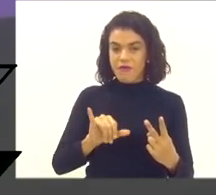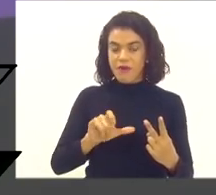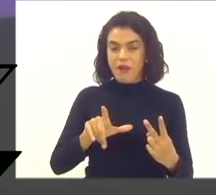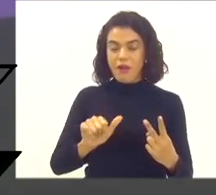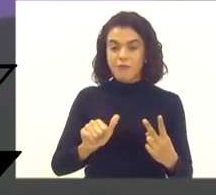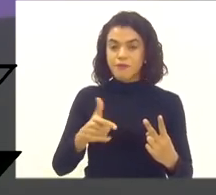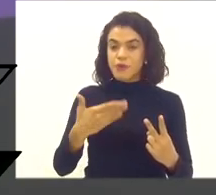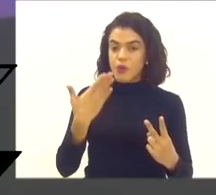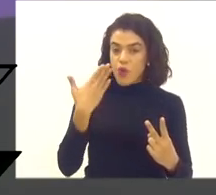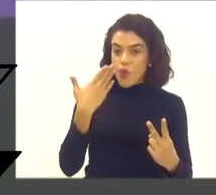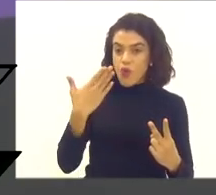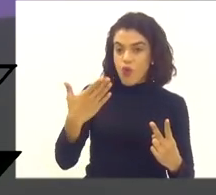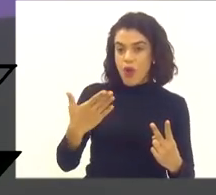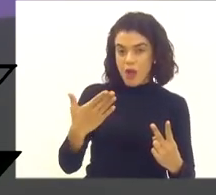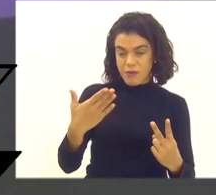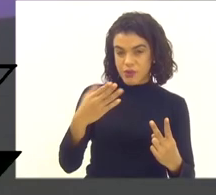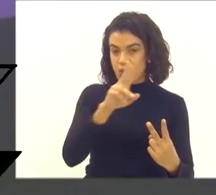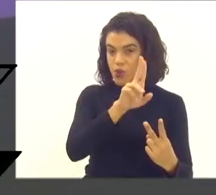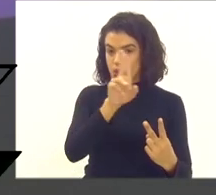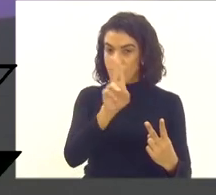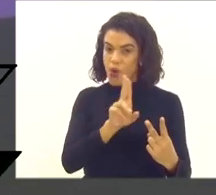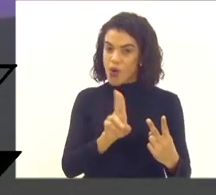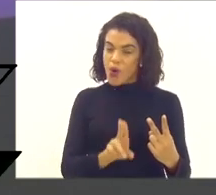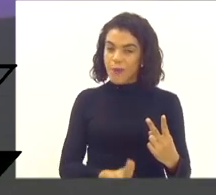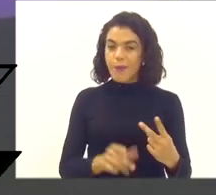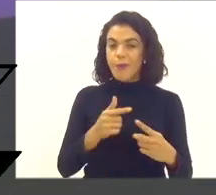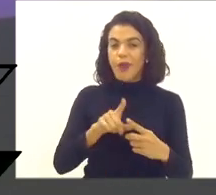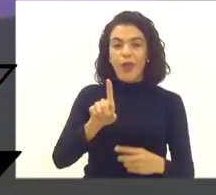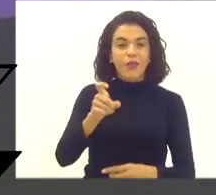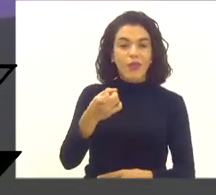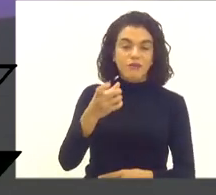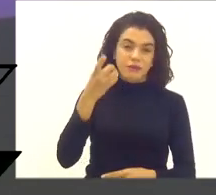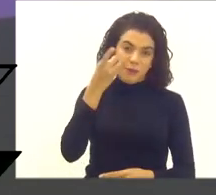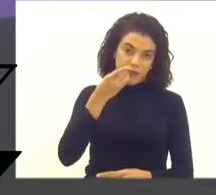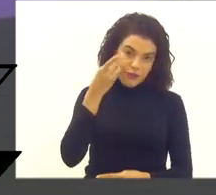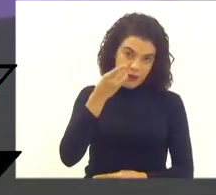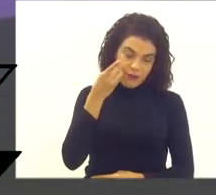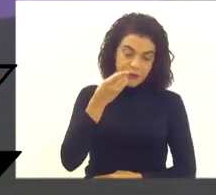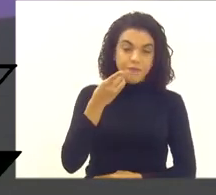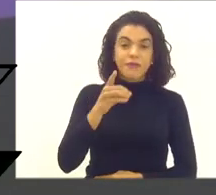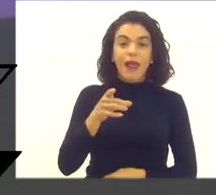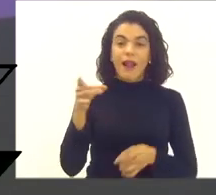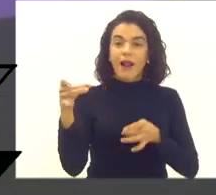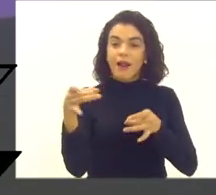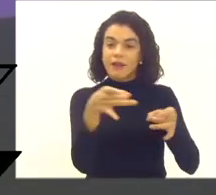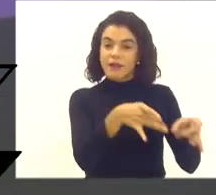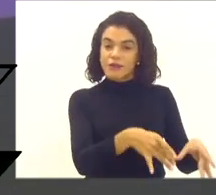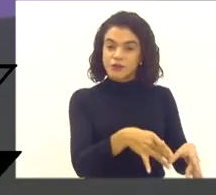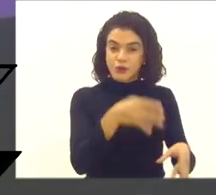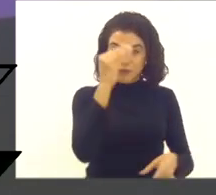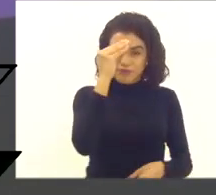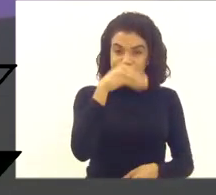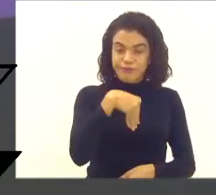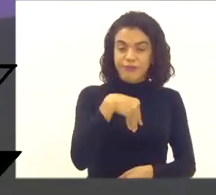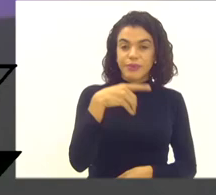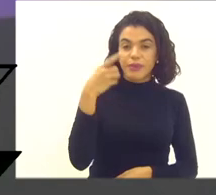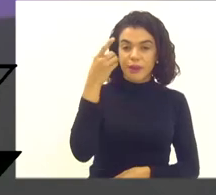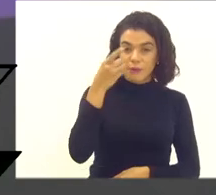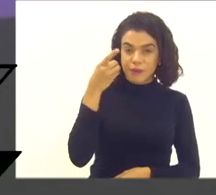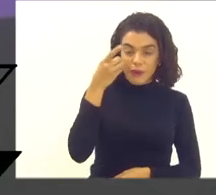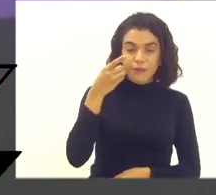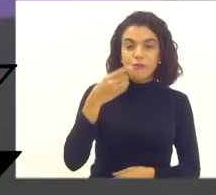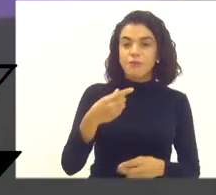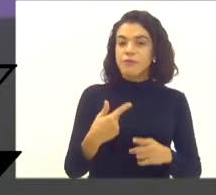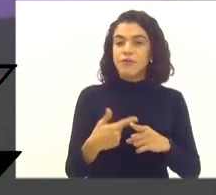ali na frente nominalmente porque já não era mais deputada a Manuela ela deixou de ser deputada ela declara isso né